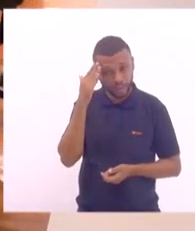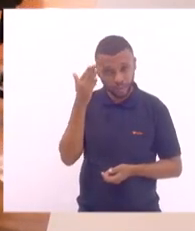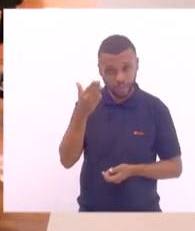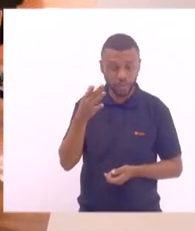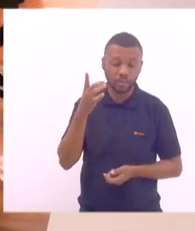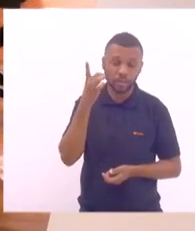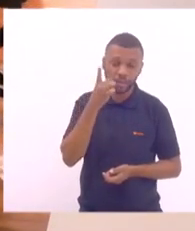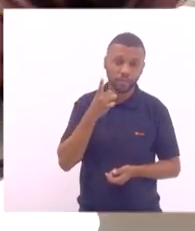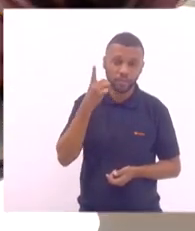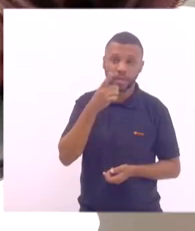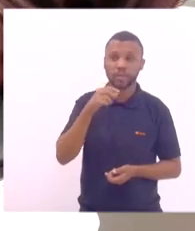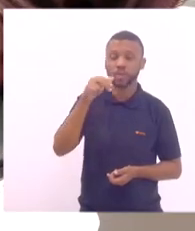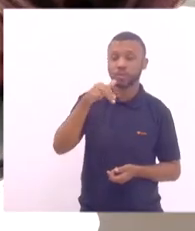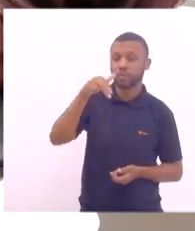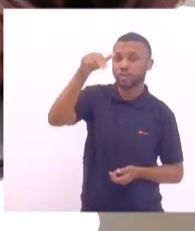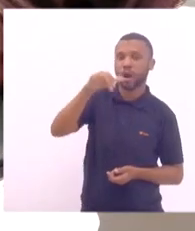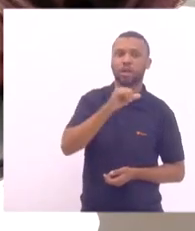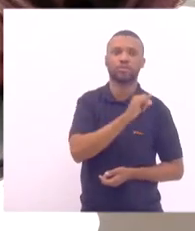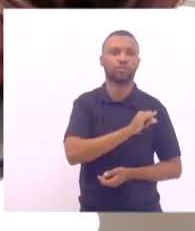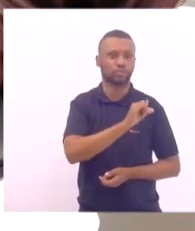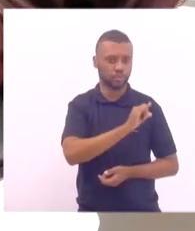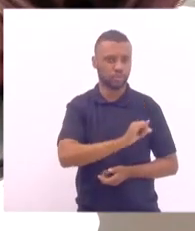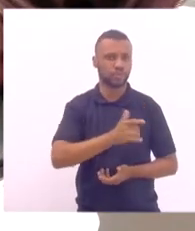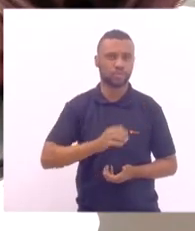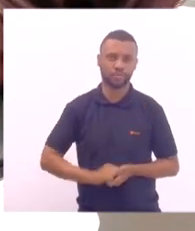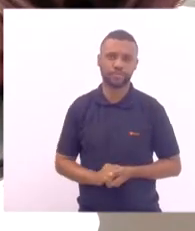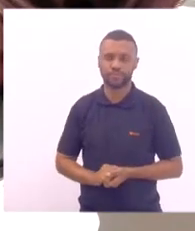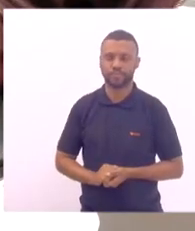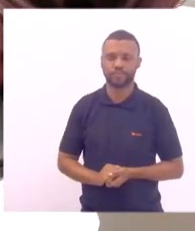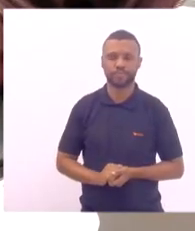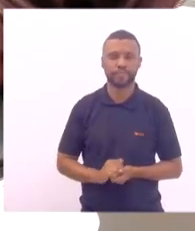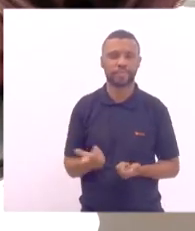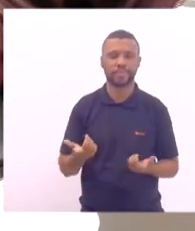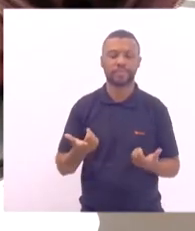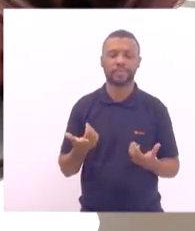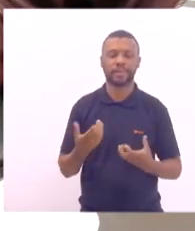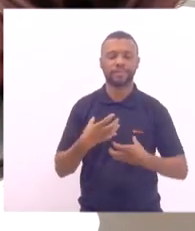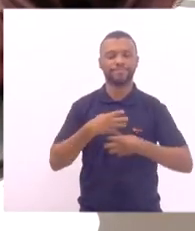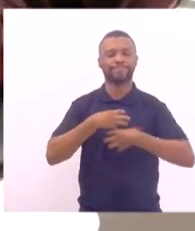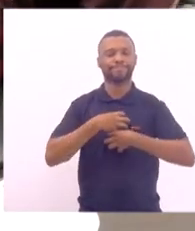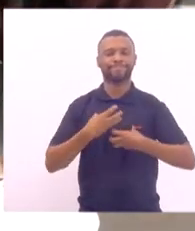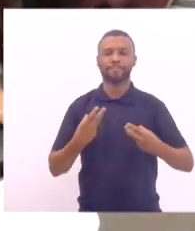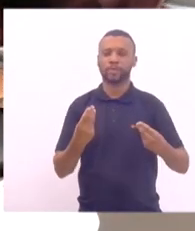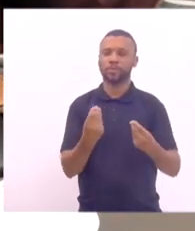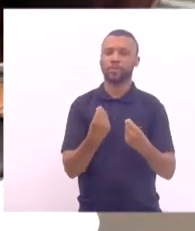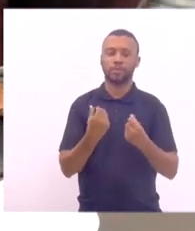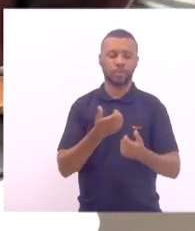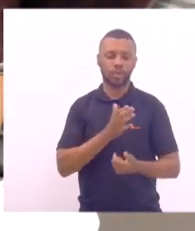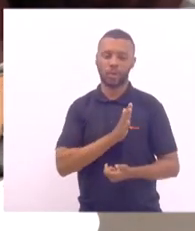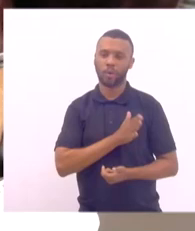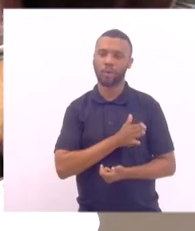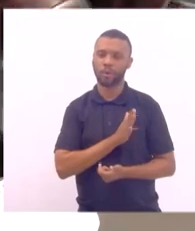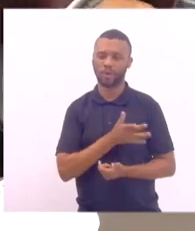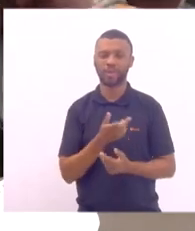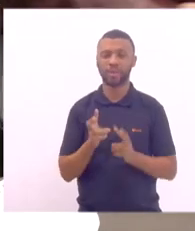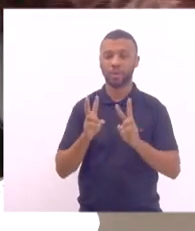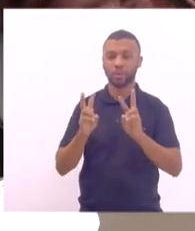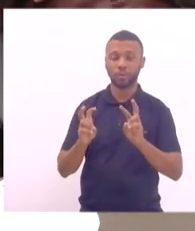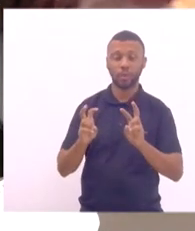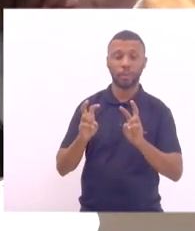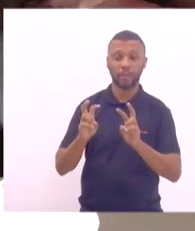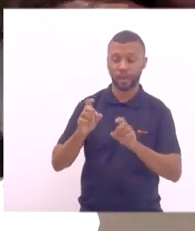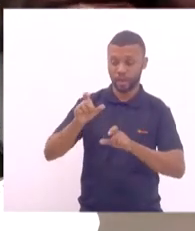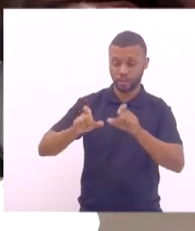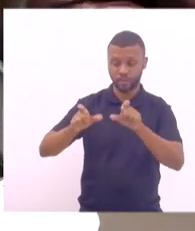Norte Fluminense, você tem um coração sensível em relação aos correntistas dos